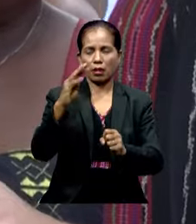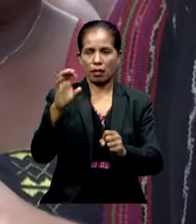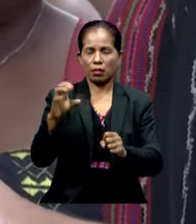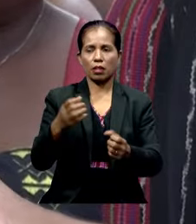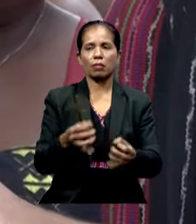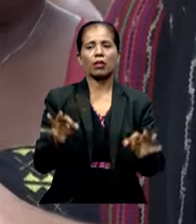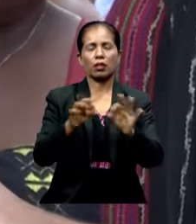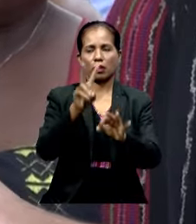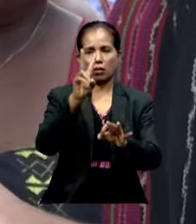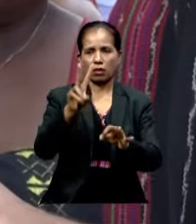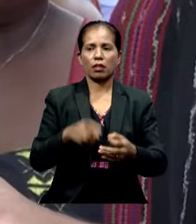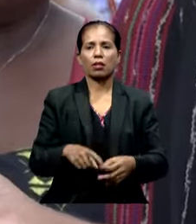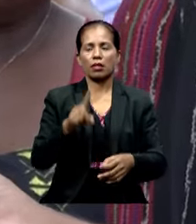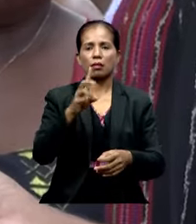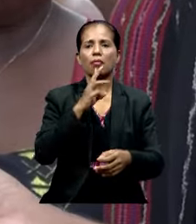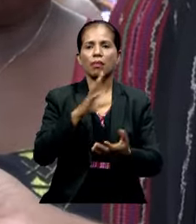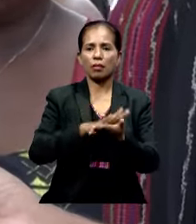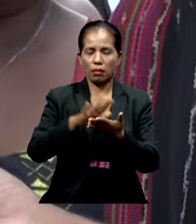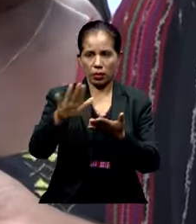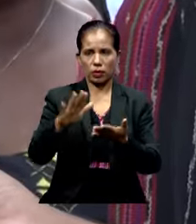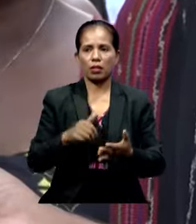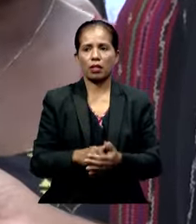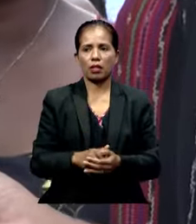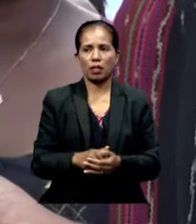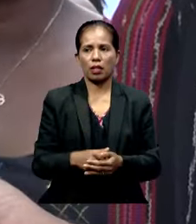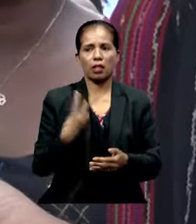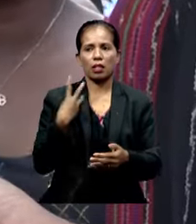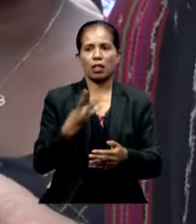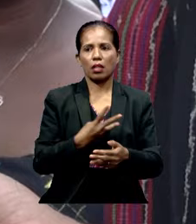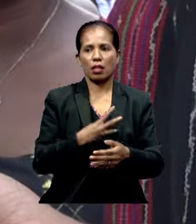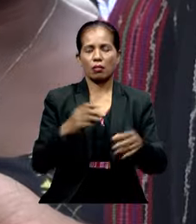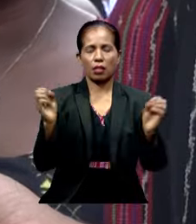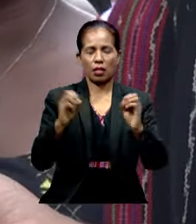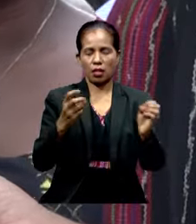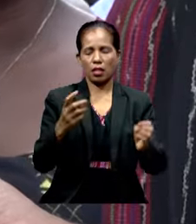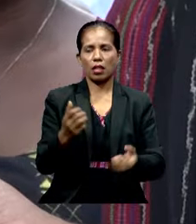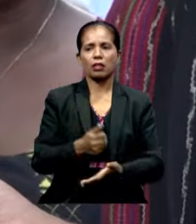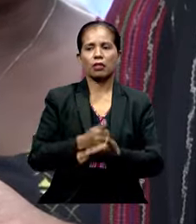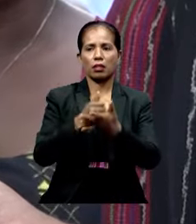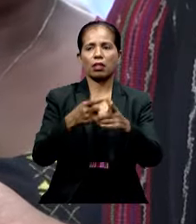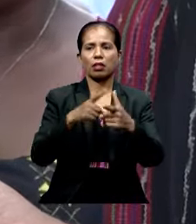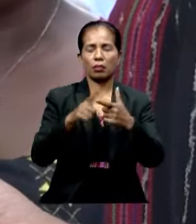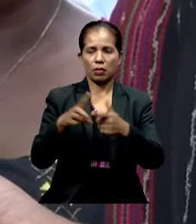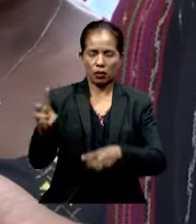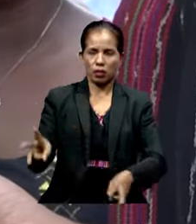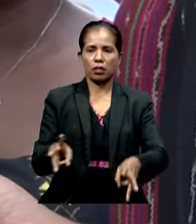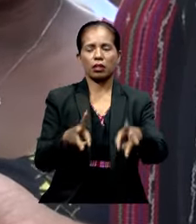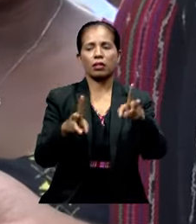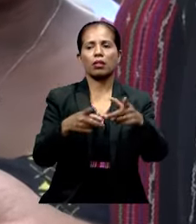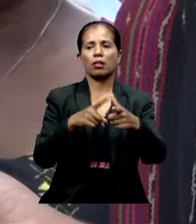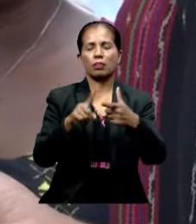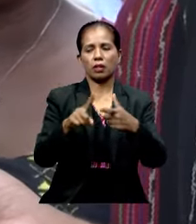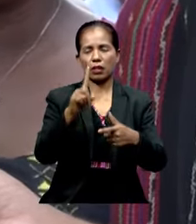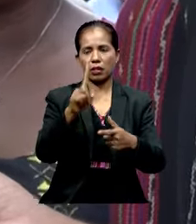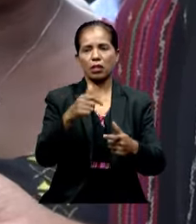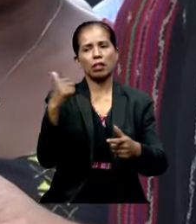liu. Ida maka be mos nebe que durante a minha mandato la consegue resolve. Ia ser o que estrada. Depois, ia ser o que